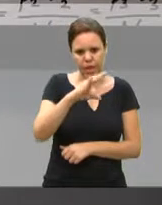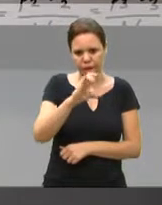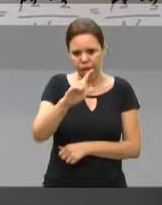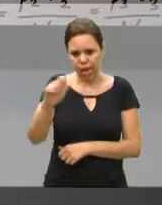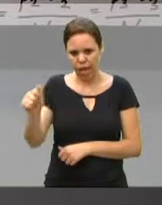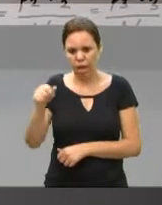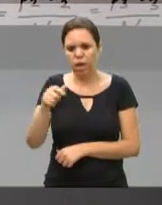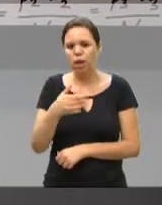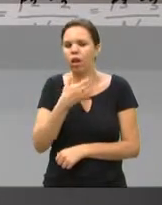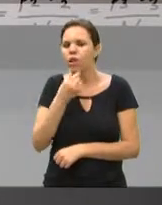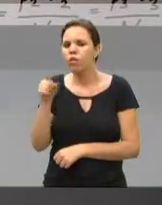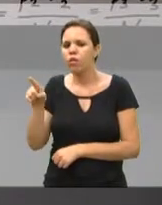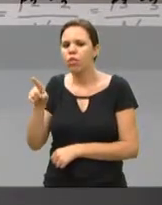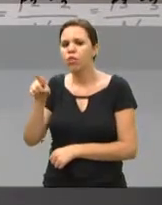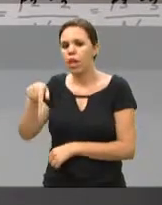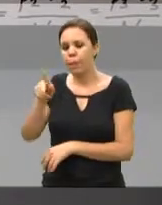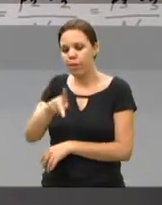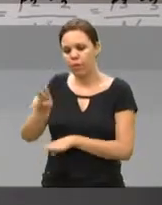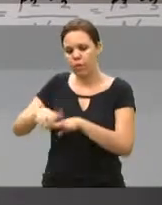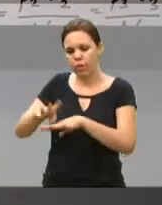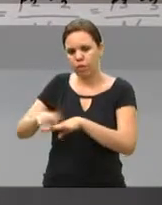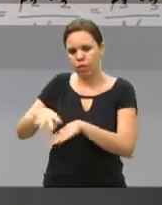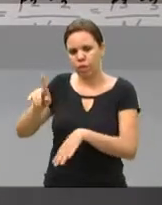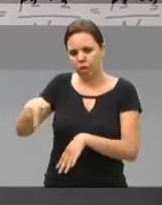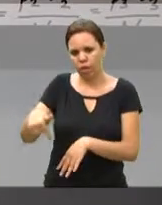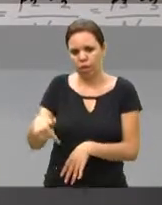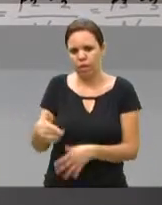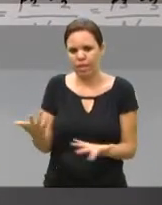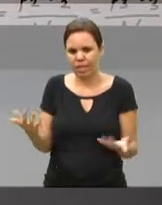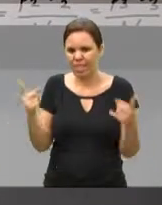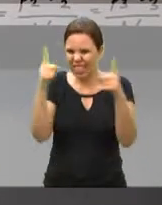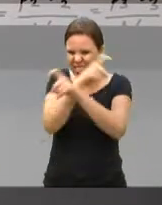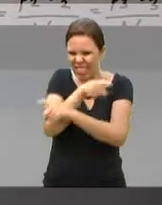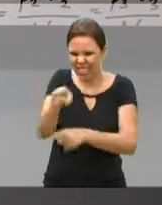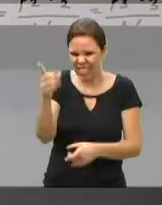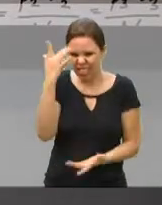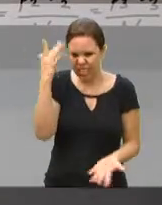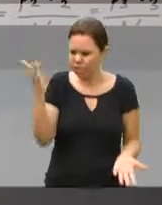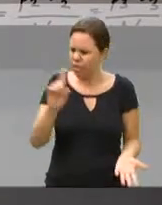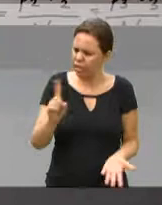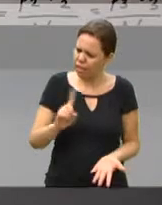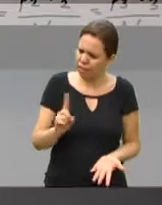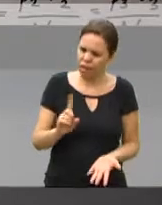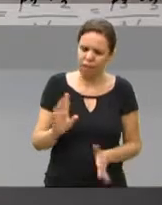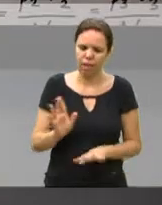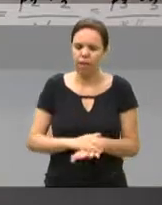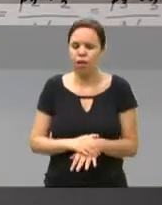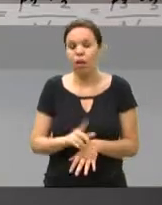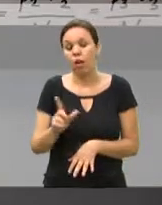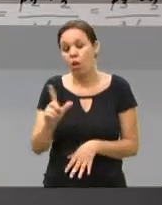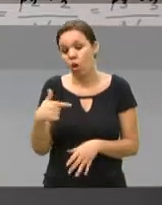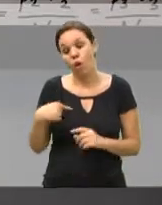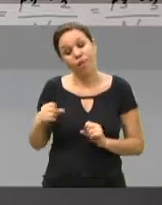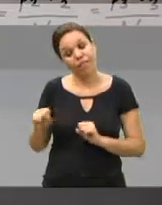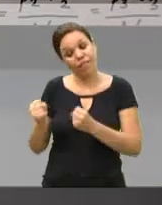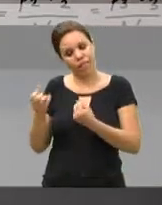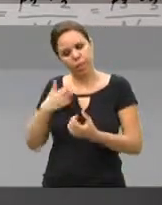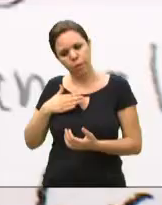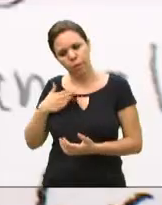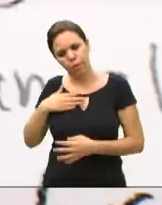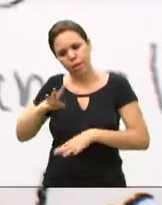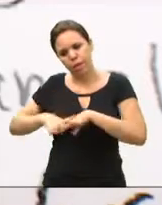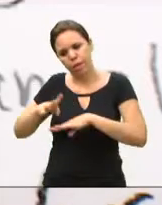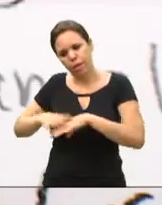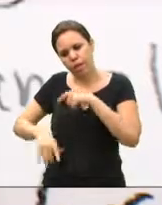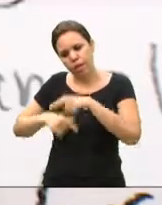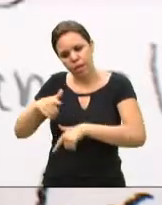é professor de matemática. Isso, exato. É bicho de sete cabeças? Não, não é bem assim, né? Claro que eu vou defender um pouquinho o meu lado,